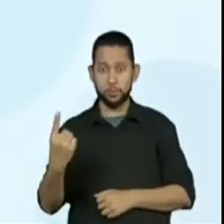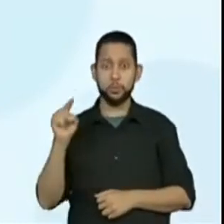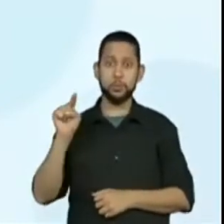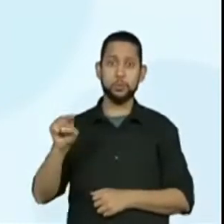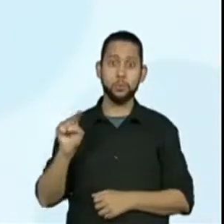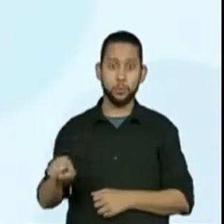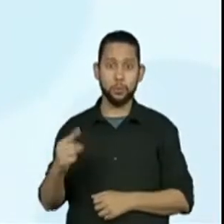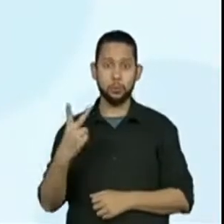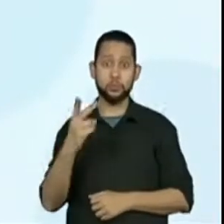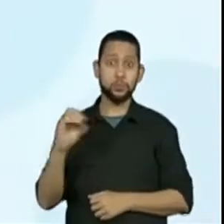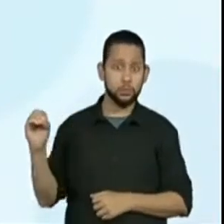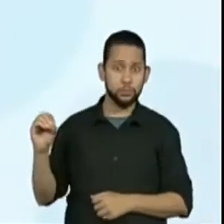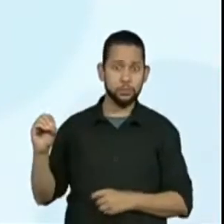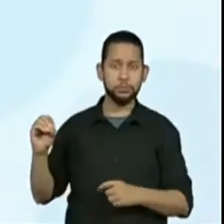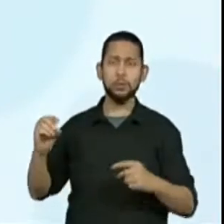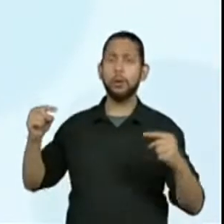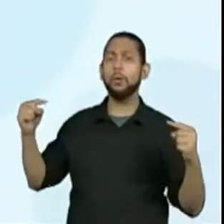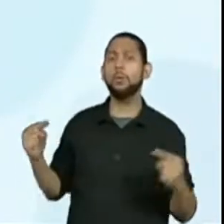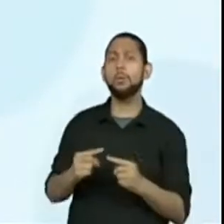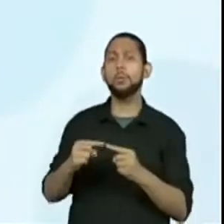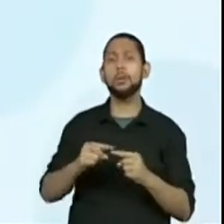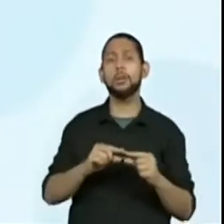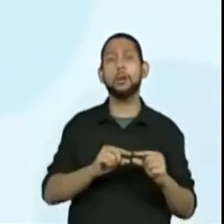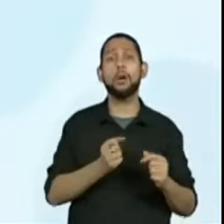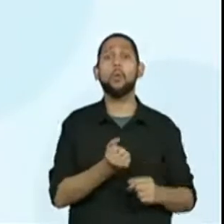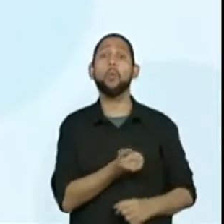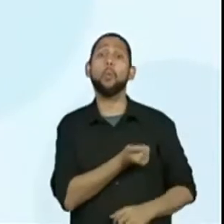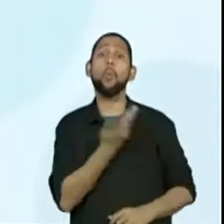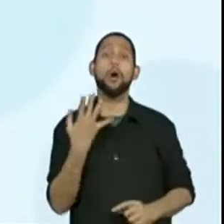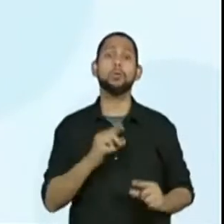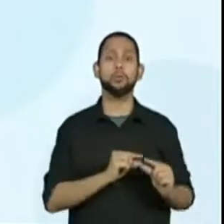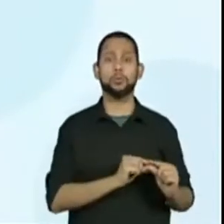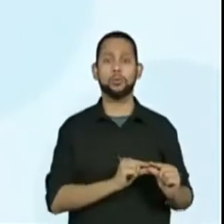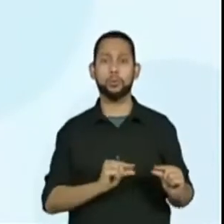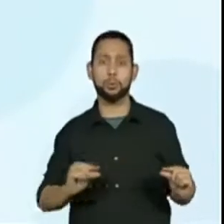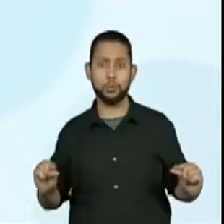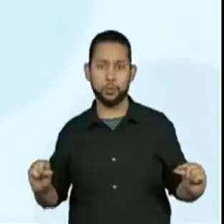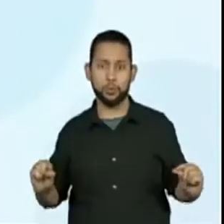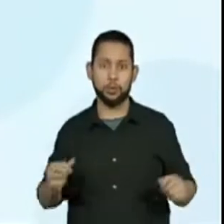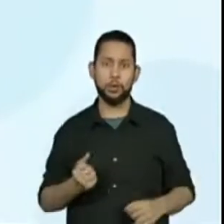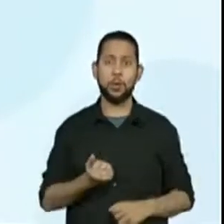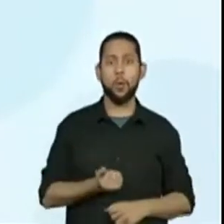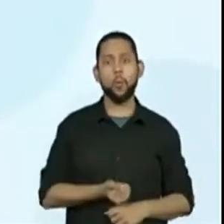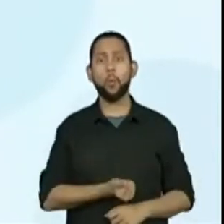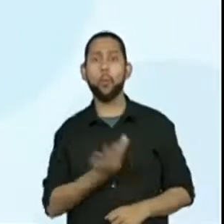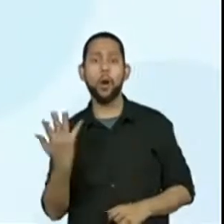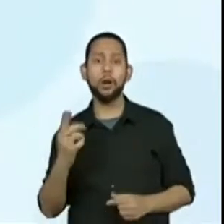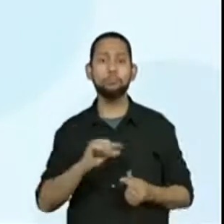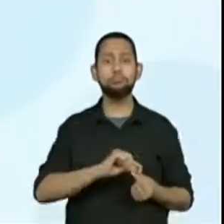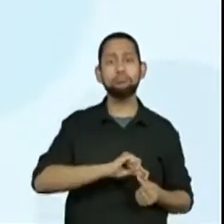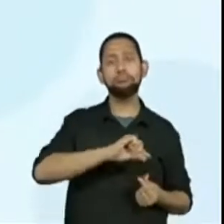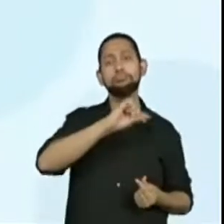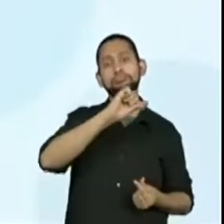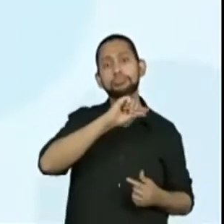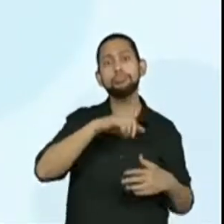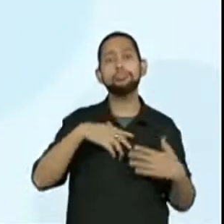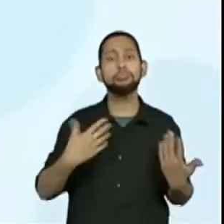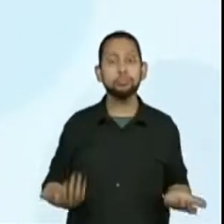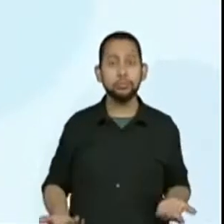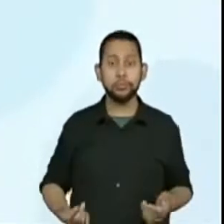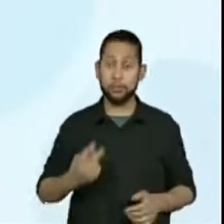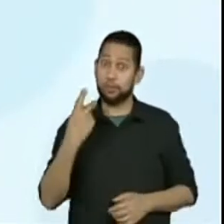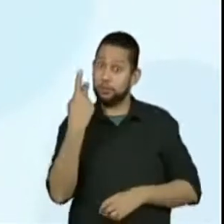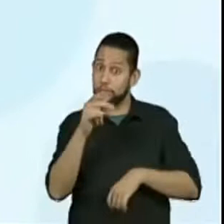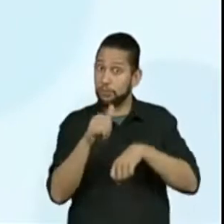comprimento e de altura. Mas também me digam que